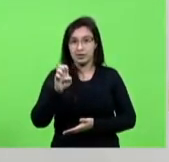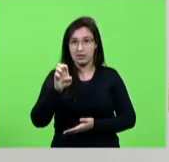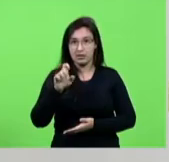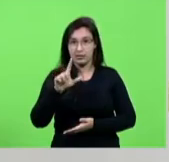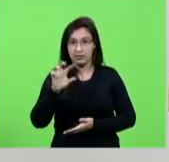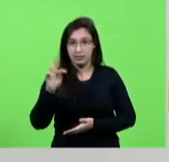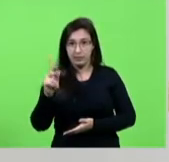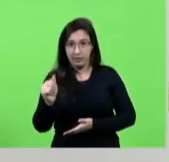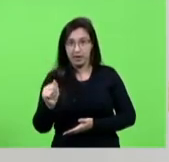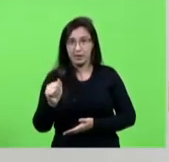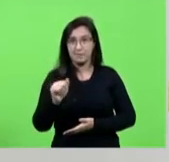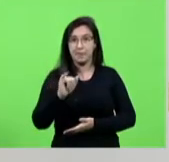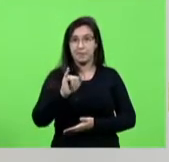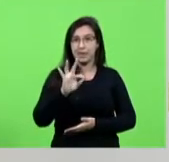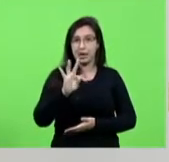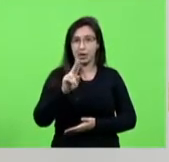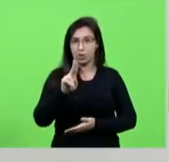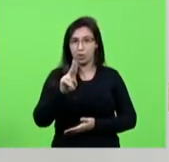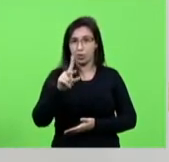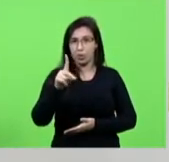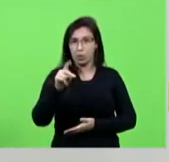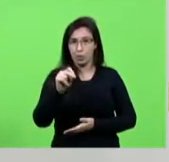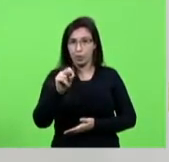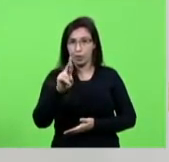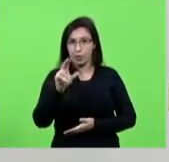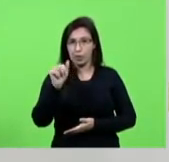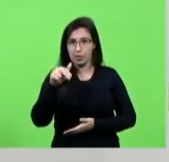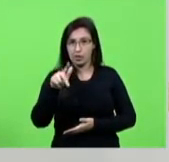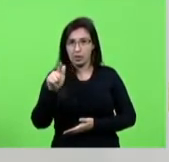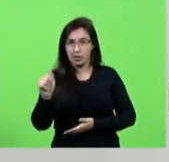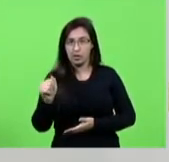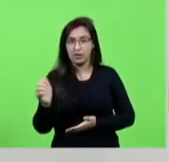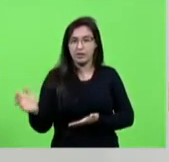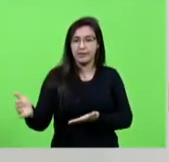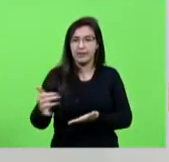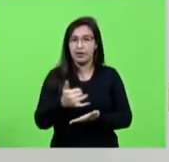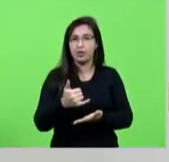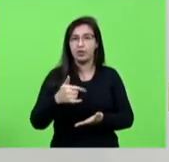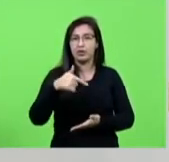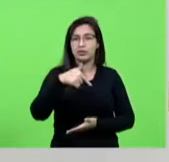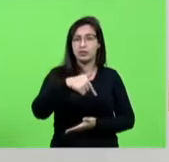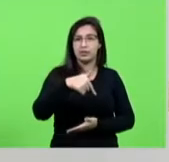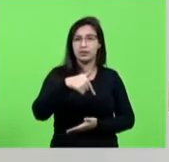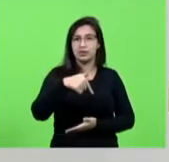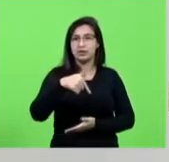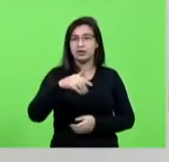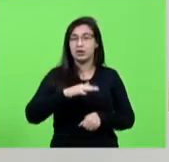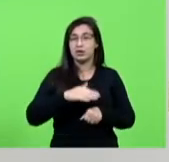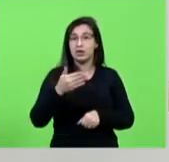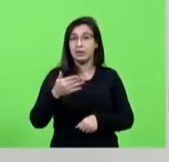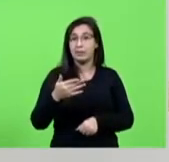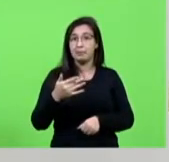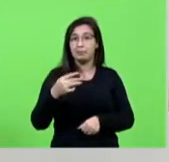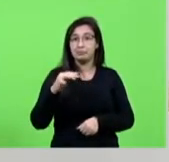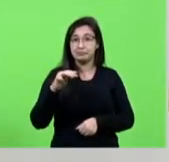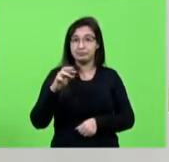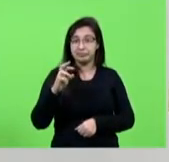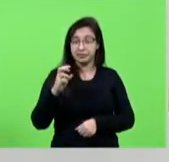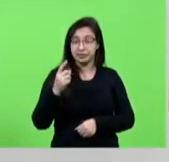Ituporanga recolheu 176 milhões de reais, o município de Ituporanga.